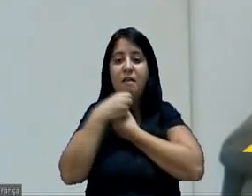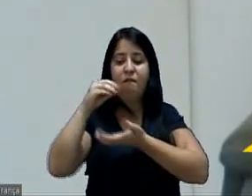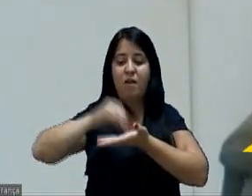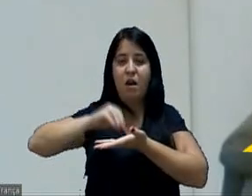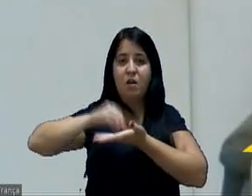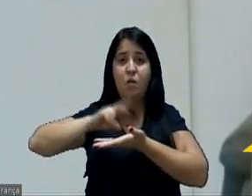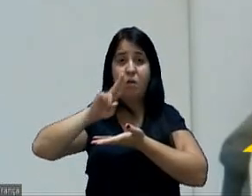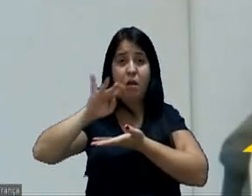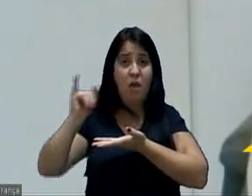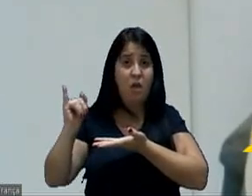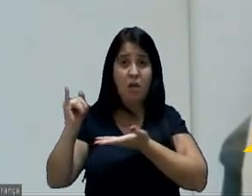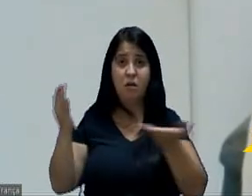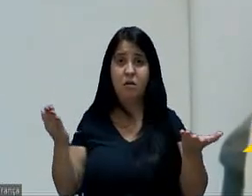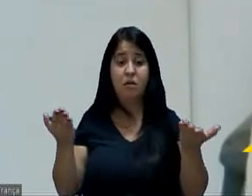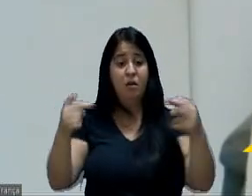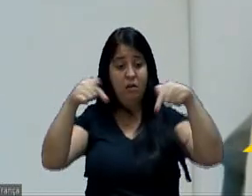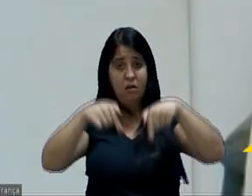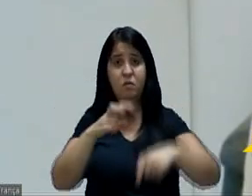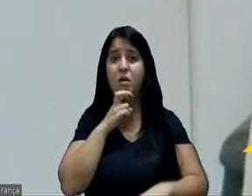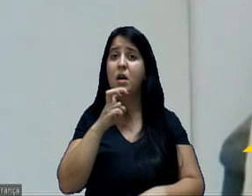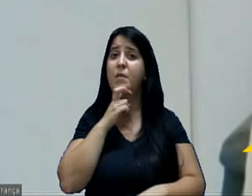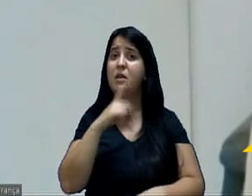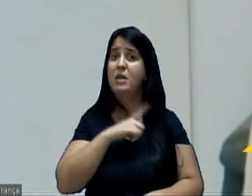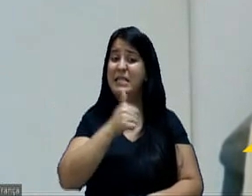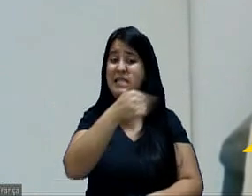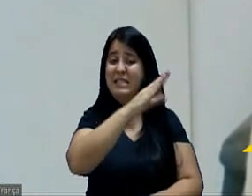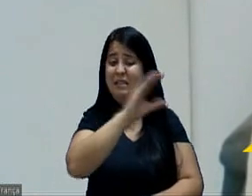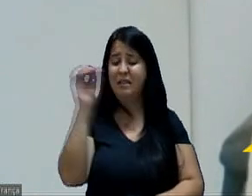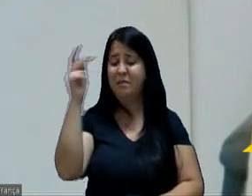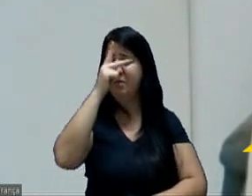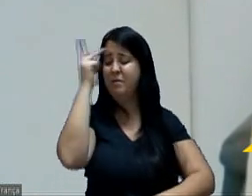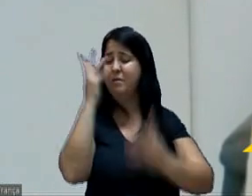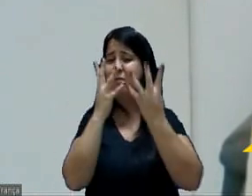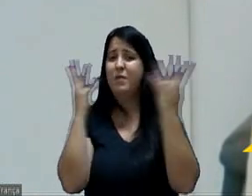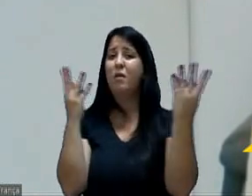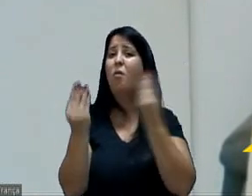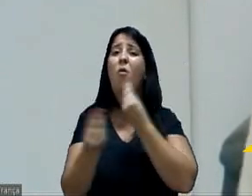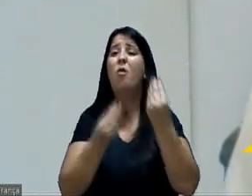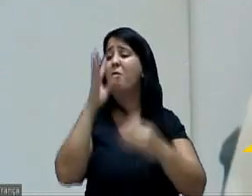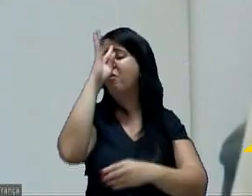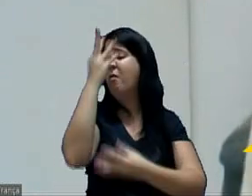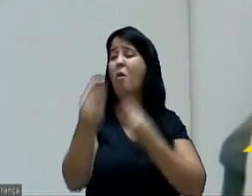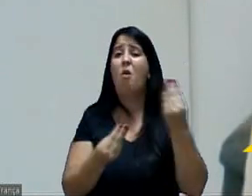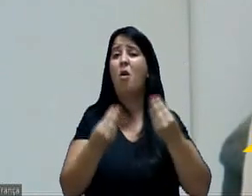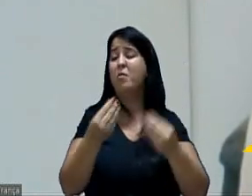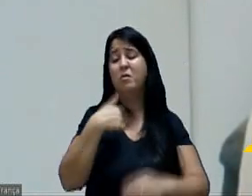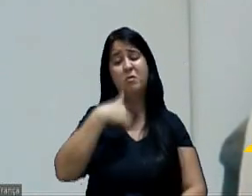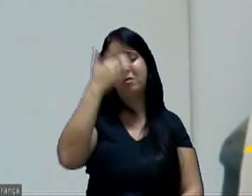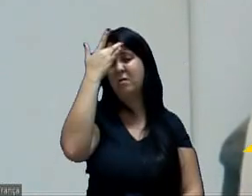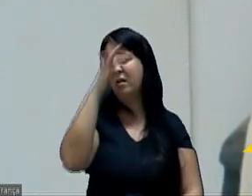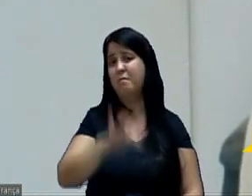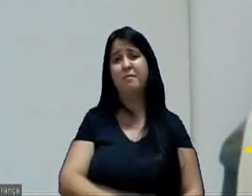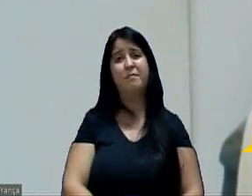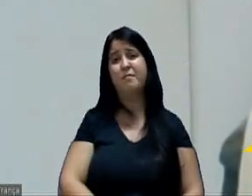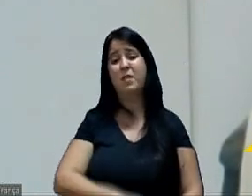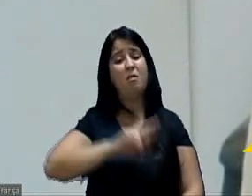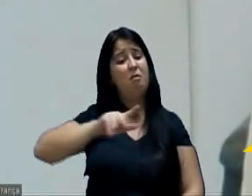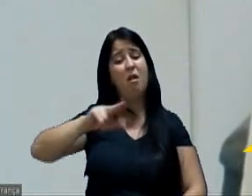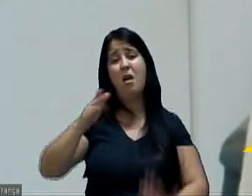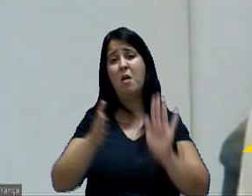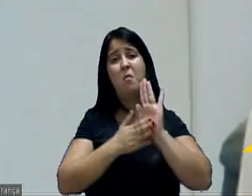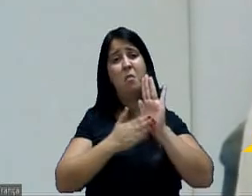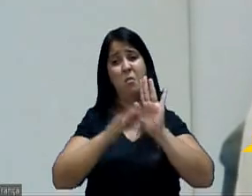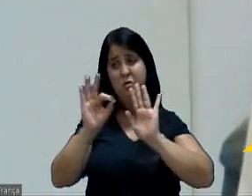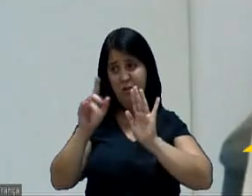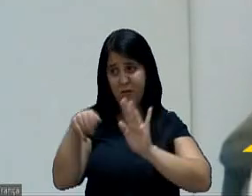de UTI. Sorocaba tem 100 pessoas na fila, entendeu? Qual vai ser a solução? Não sei, mas não é esse projeto de lei nosso que vai salvar, vai